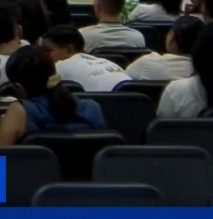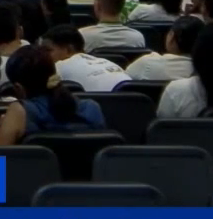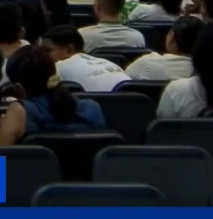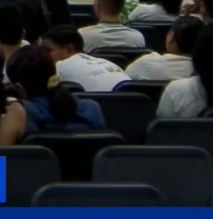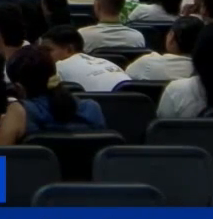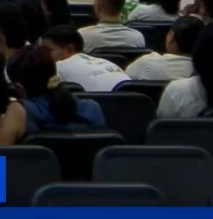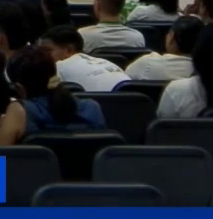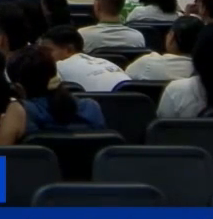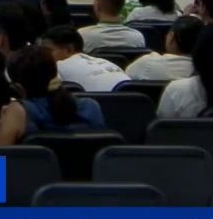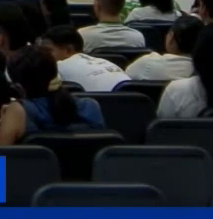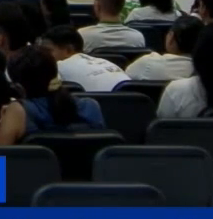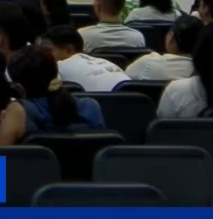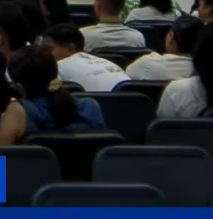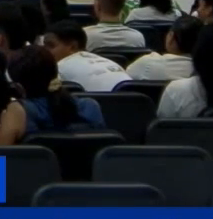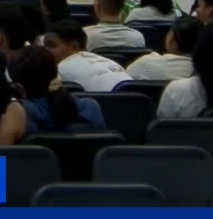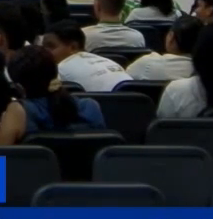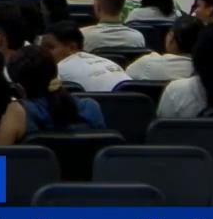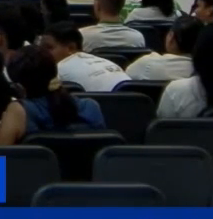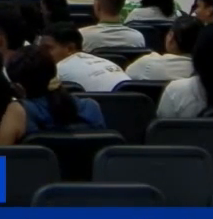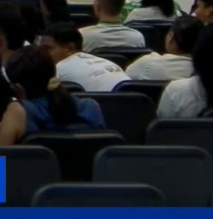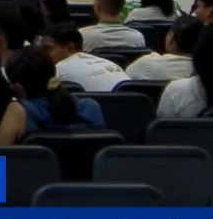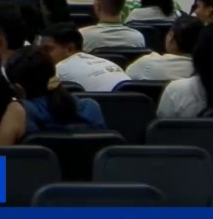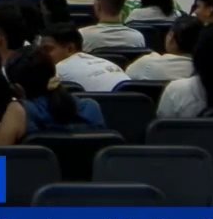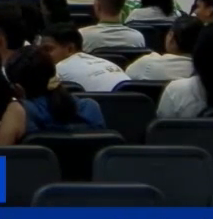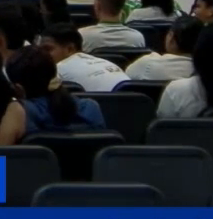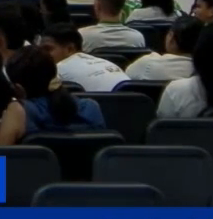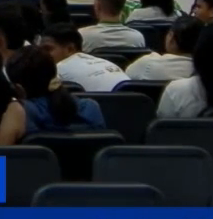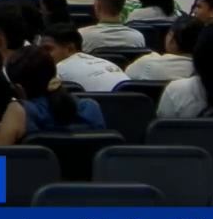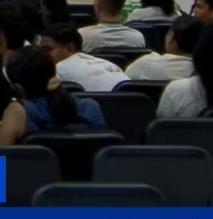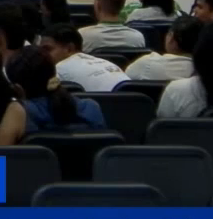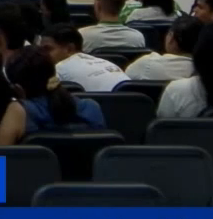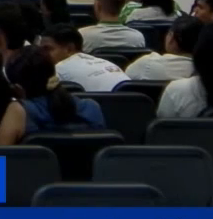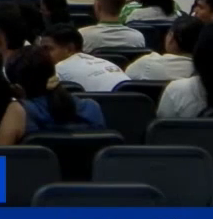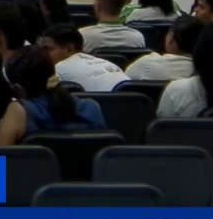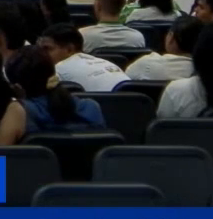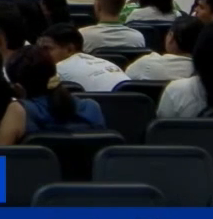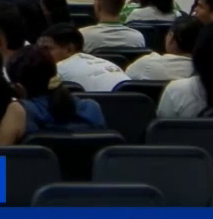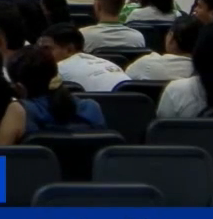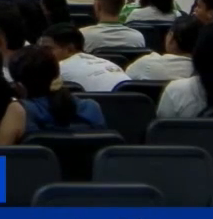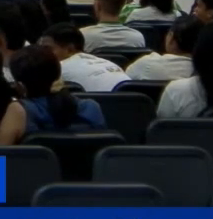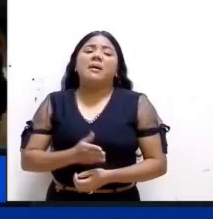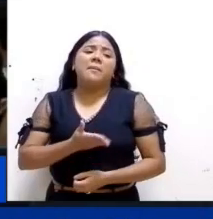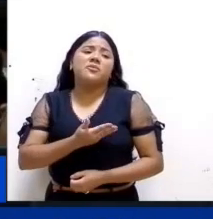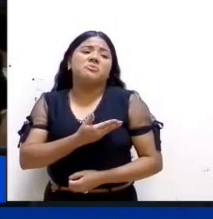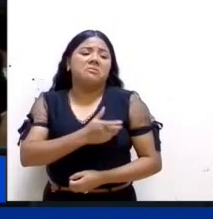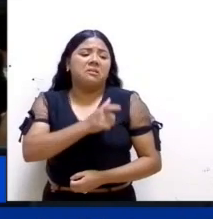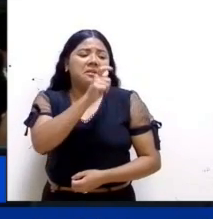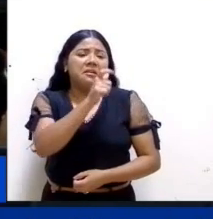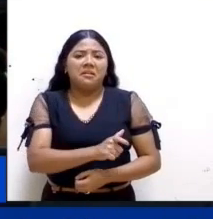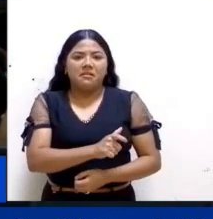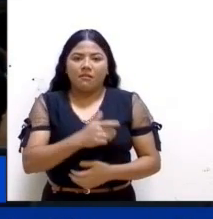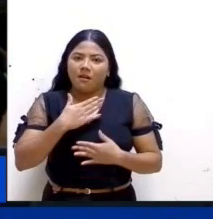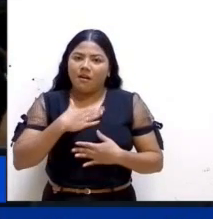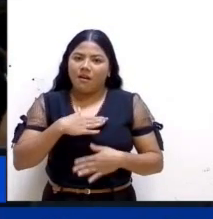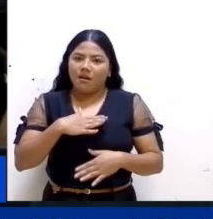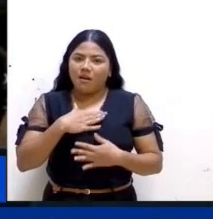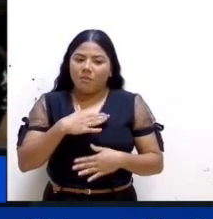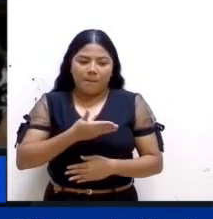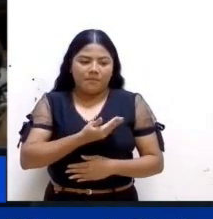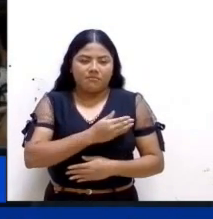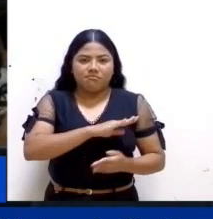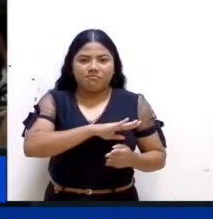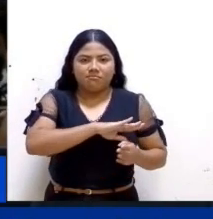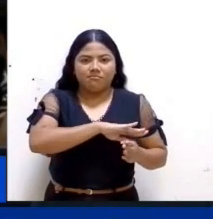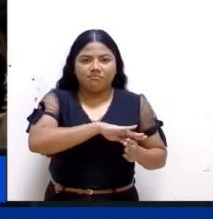galera não pode casar entre elas. Ah, mas eu me apaixonei. Não te apaixona, desapaixona.